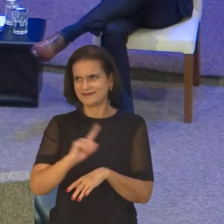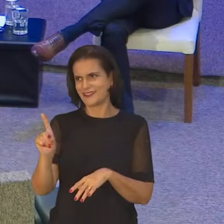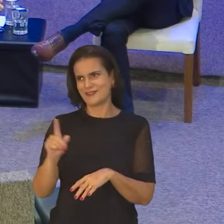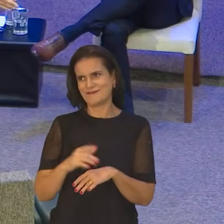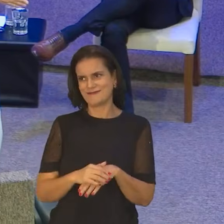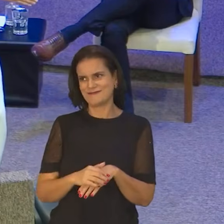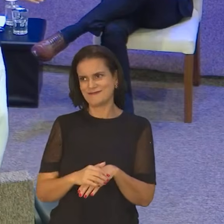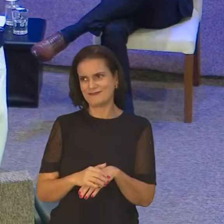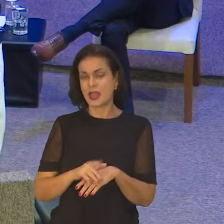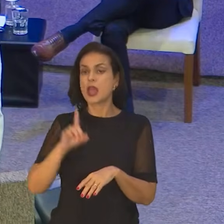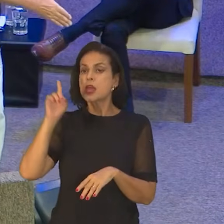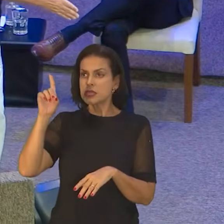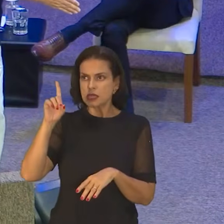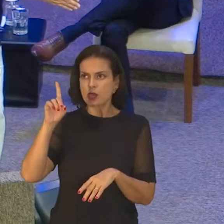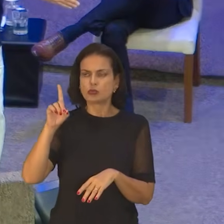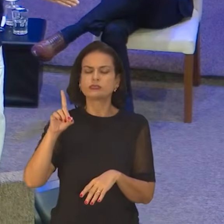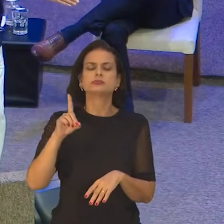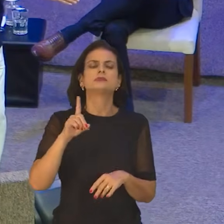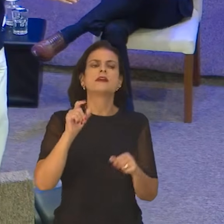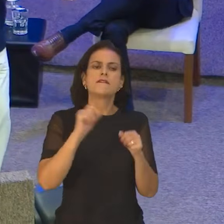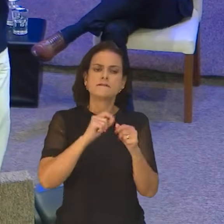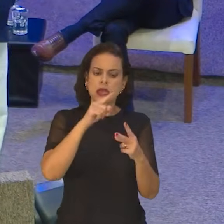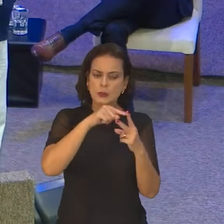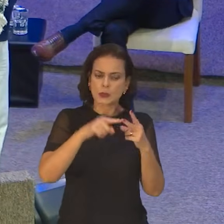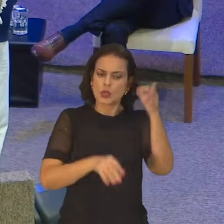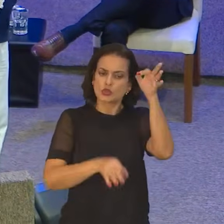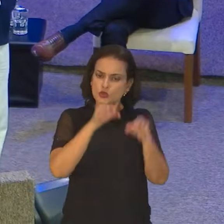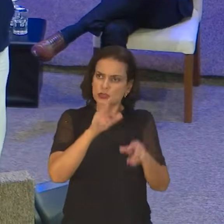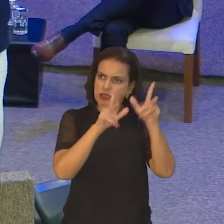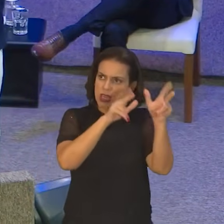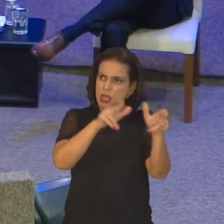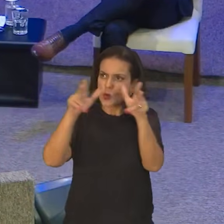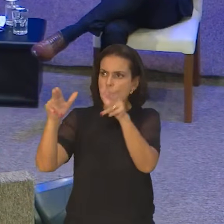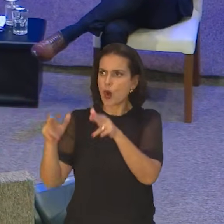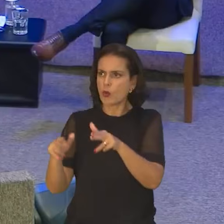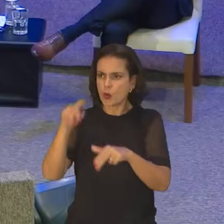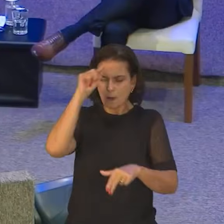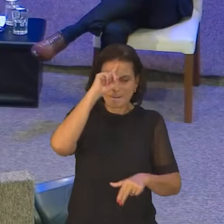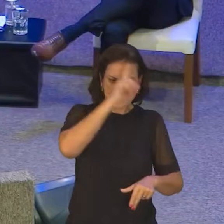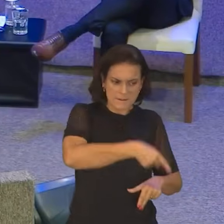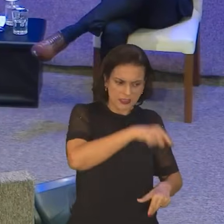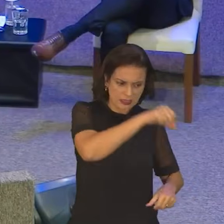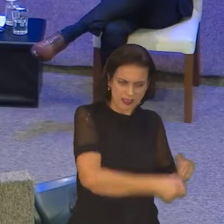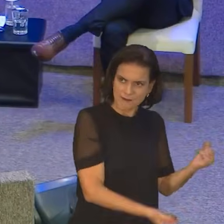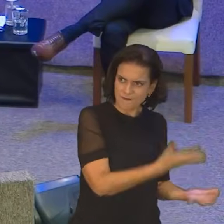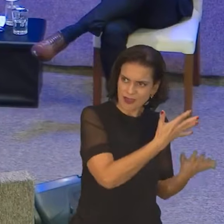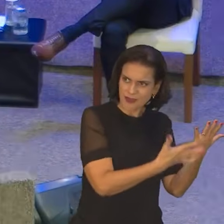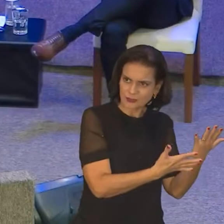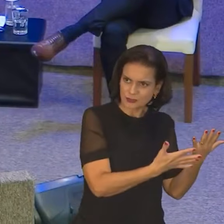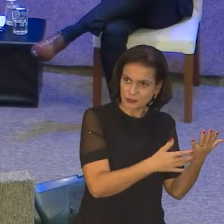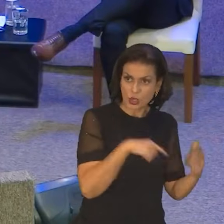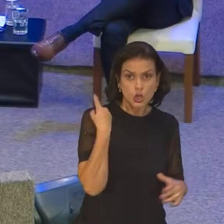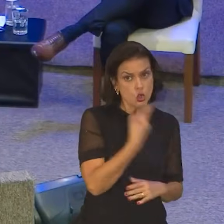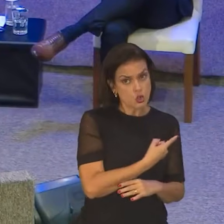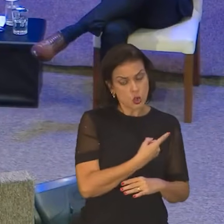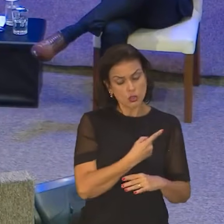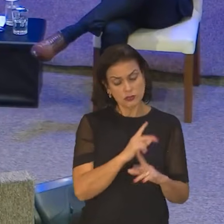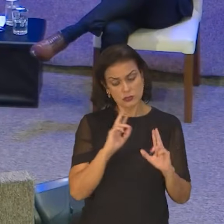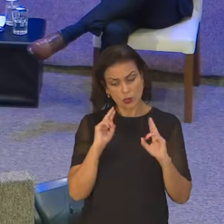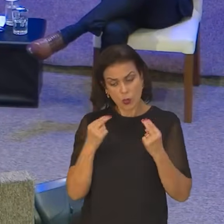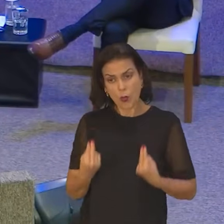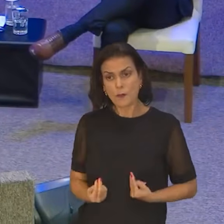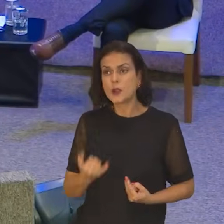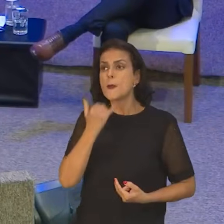Porque Ele cobra um incrédulo aqui e manda ele para o inferno. E nós somos seres humanos,